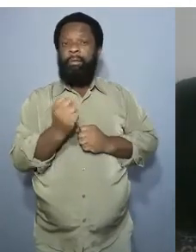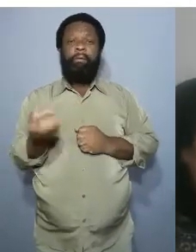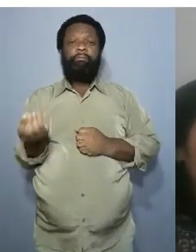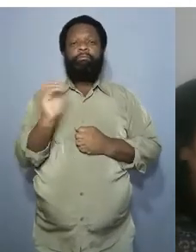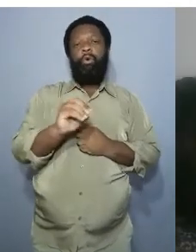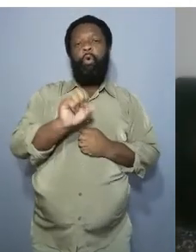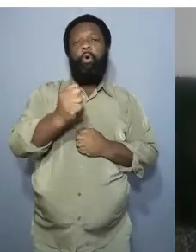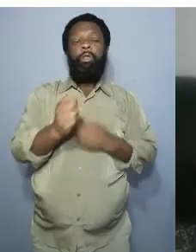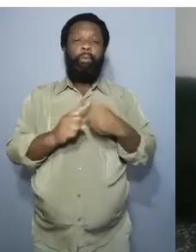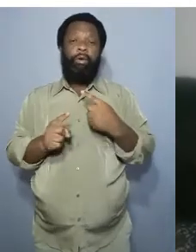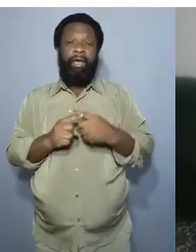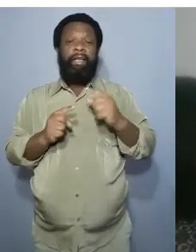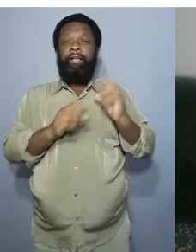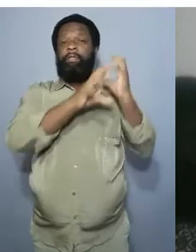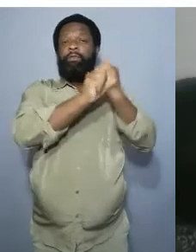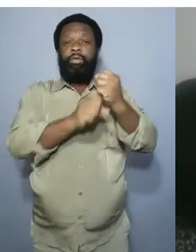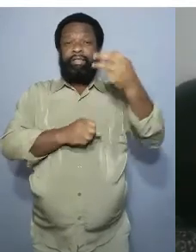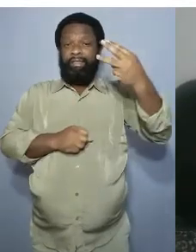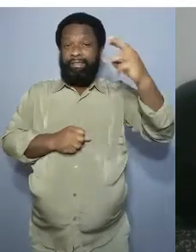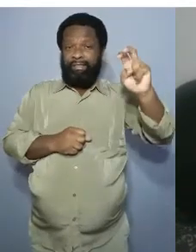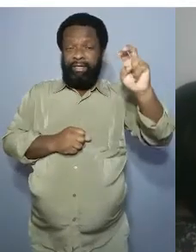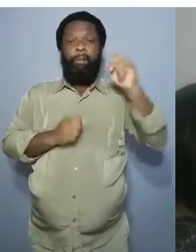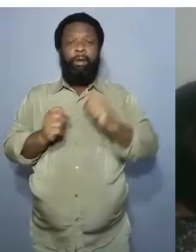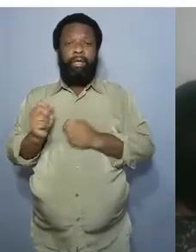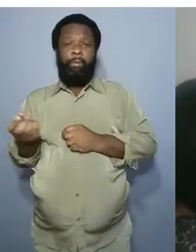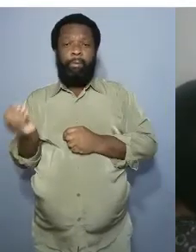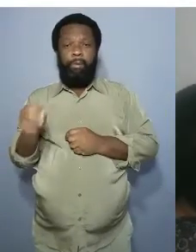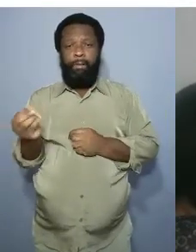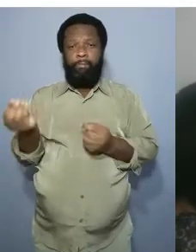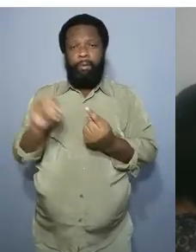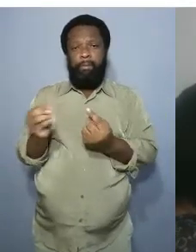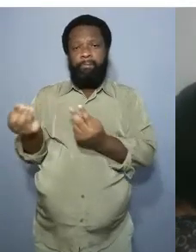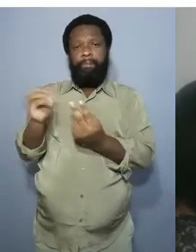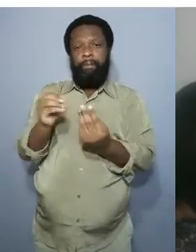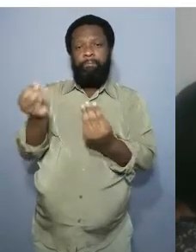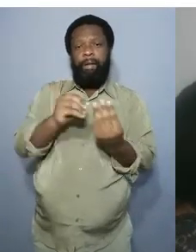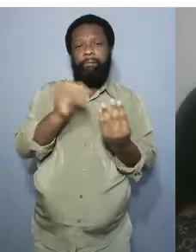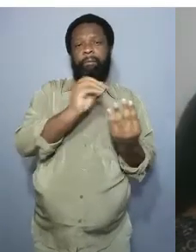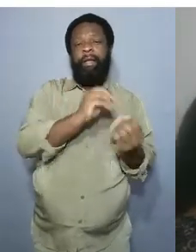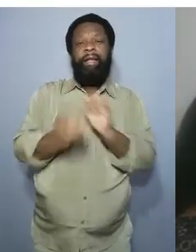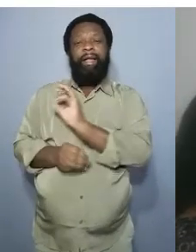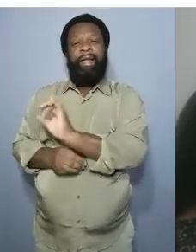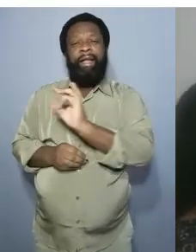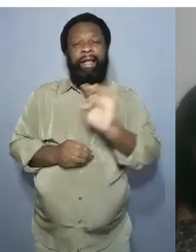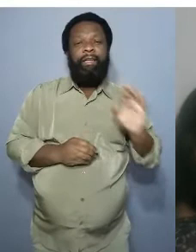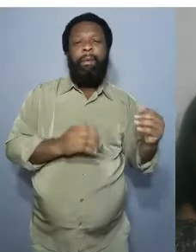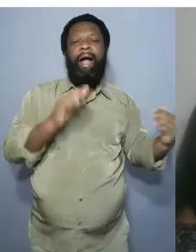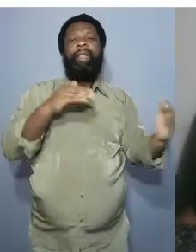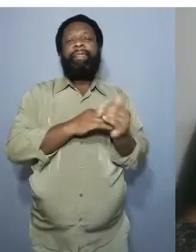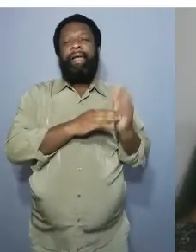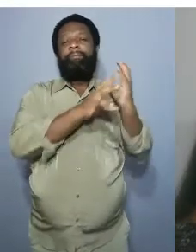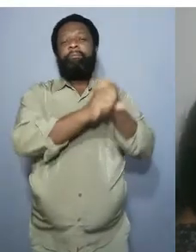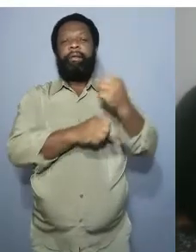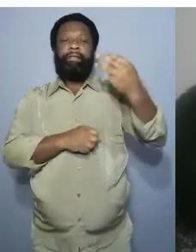8 direto porque como tem 35 no total, eu tenho que ir colocando as camadas e o número máximo de elétrons em cada camada até